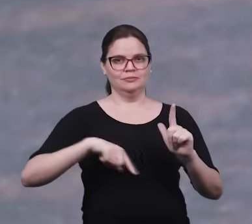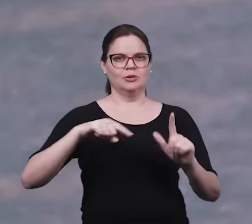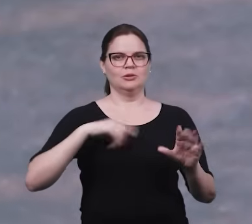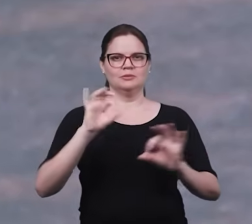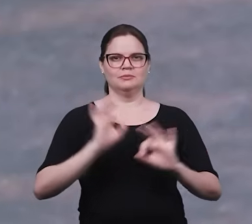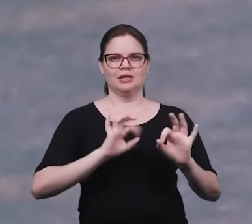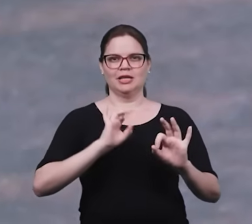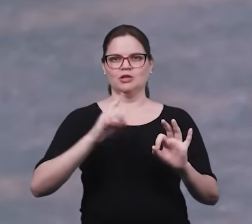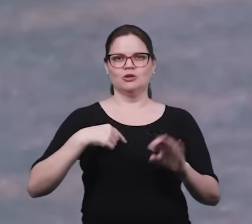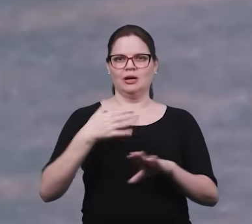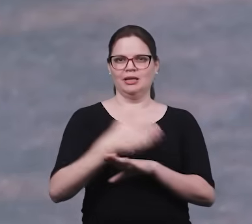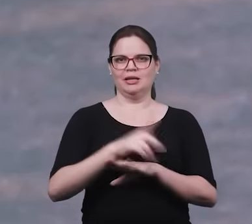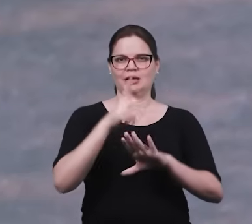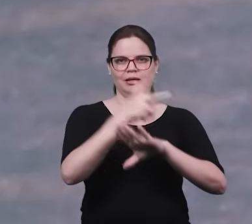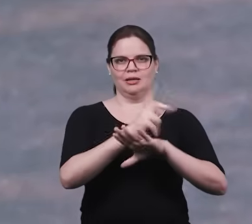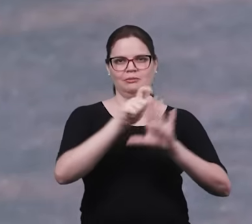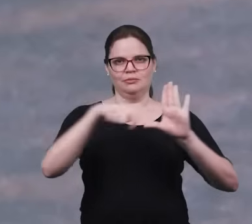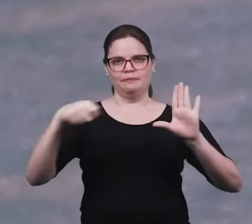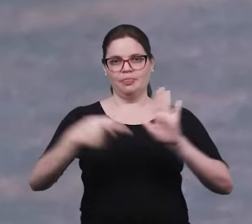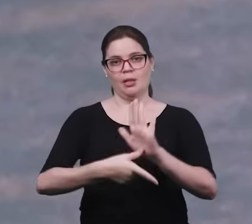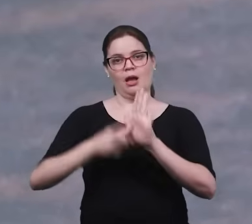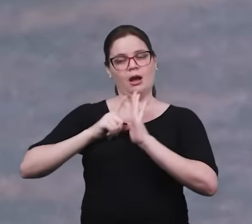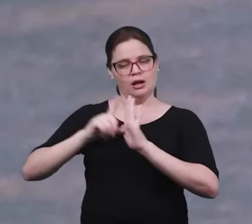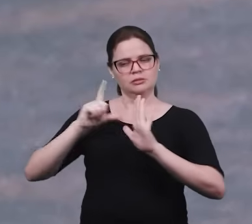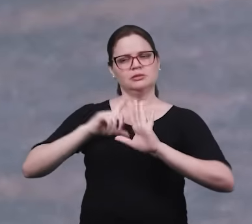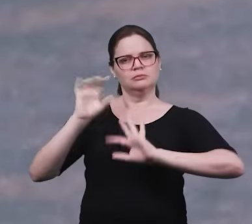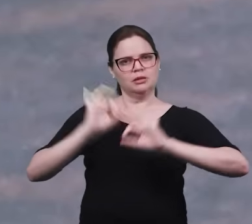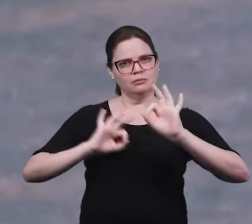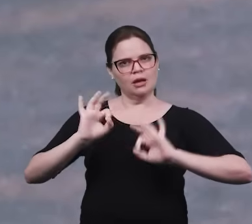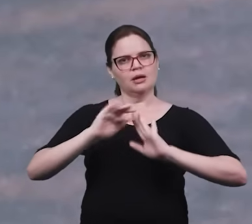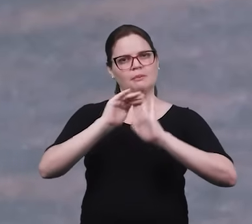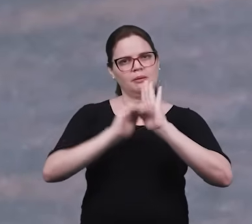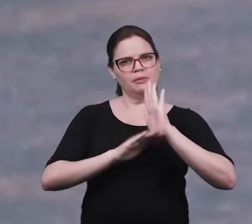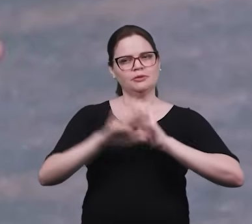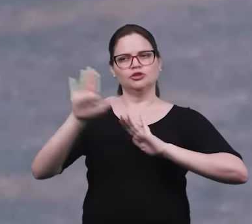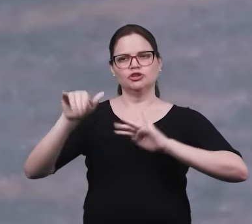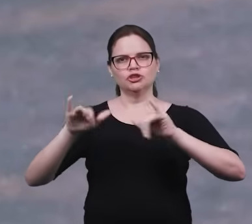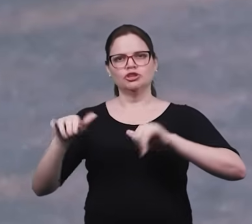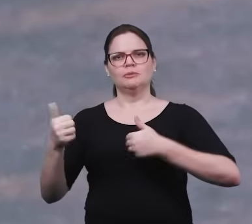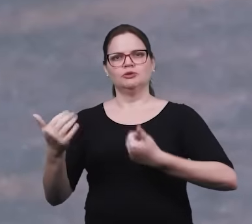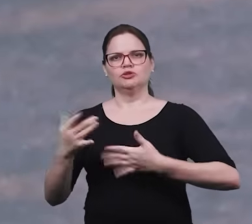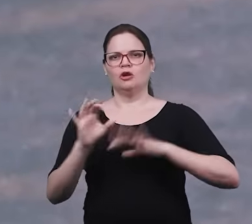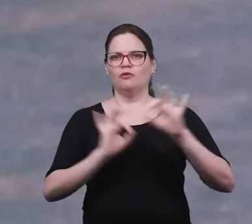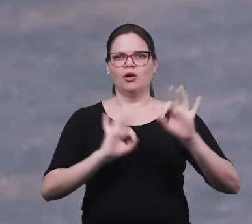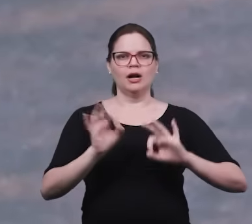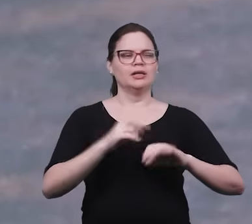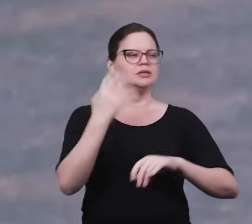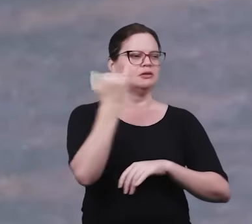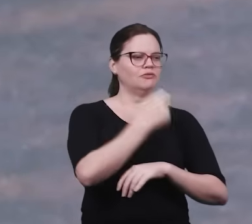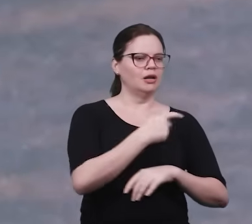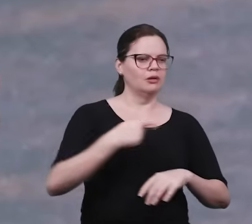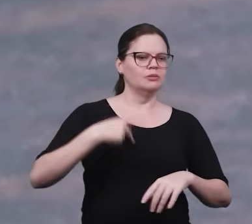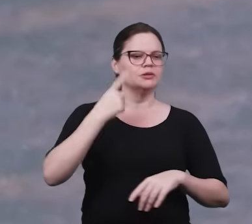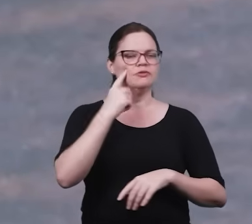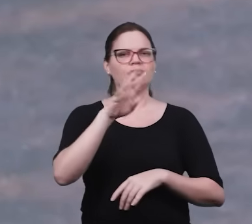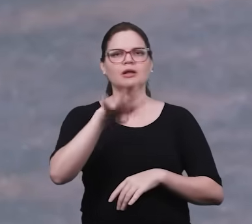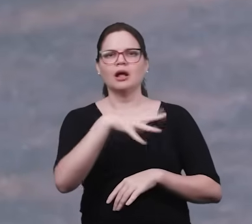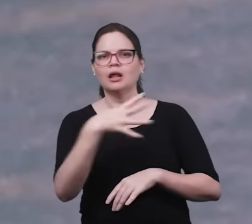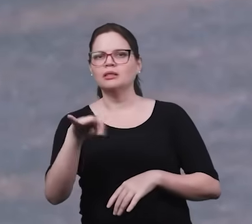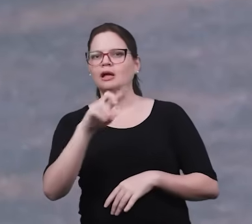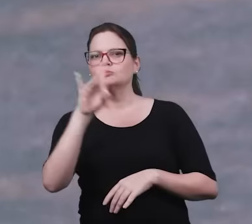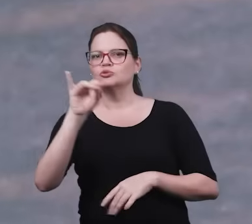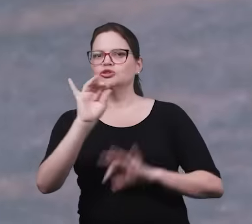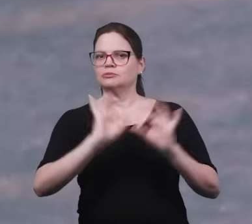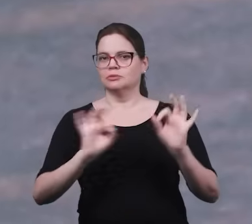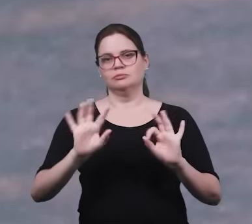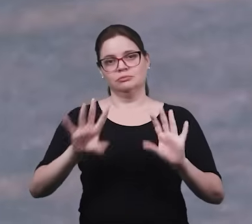gente fazer, não é só entrar aqui no estúdio e gravar, não. Tem um trabalho que é feito, planejamento, chama os jovens, organiza, fala com o pastor, vê a pauta